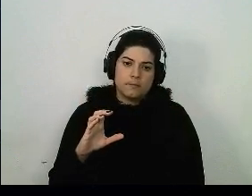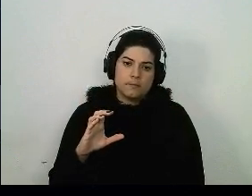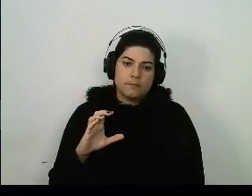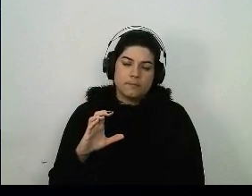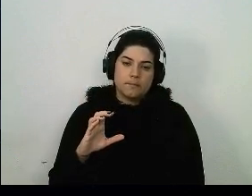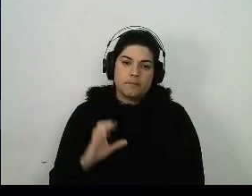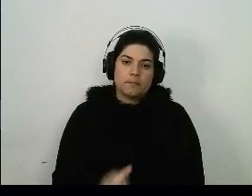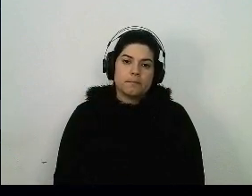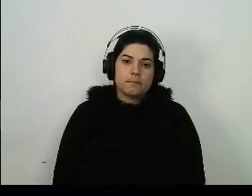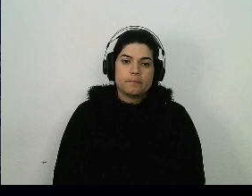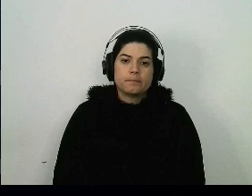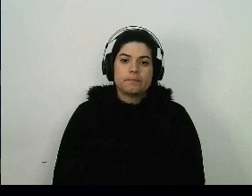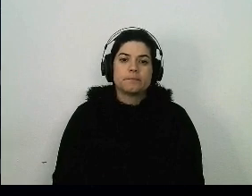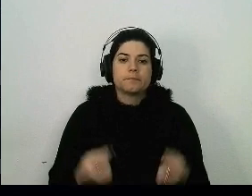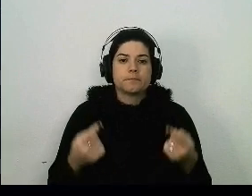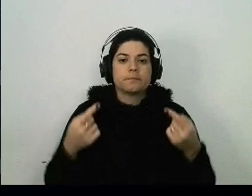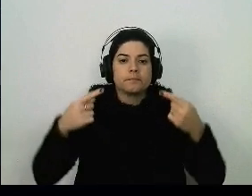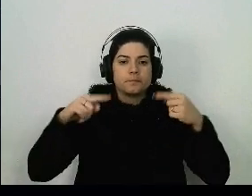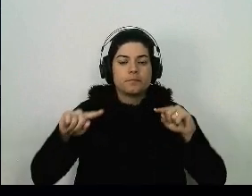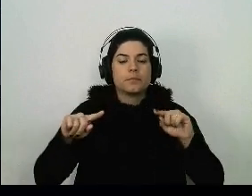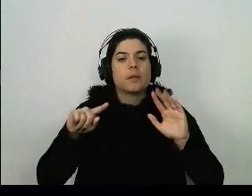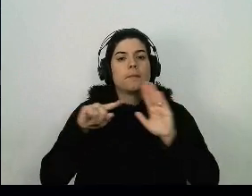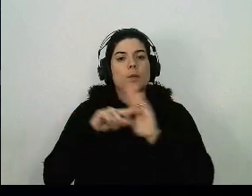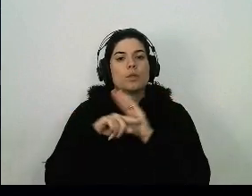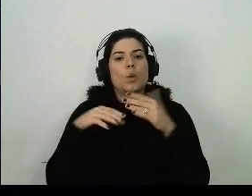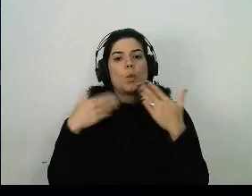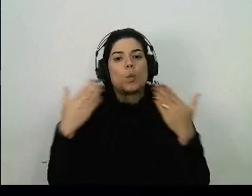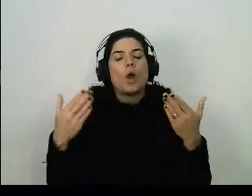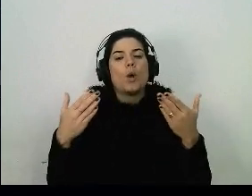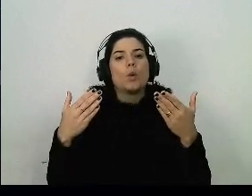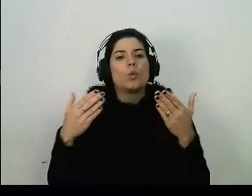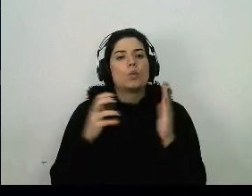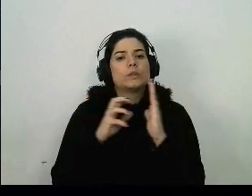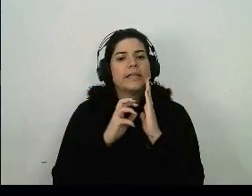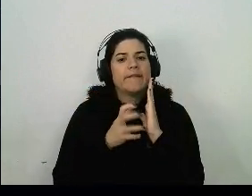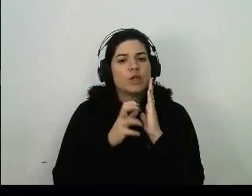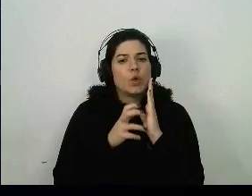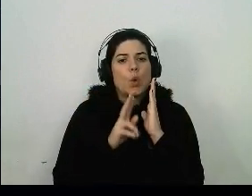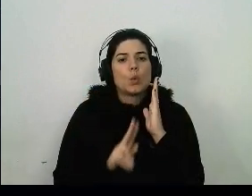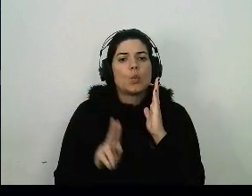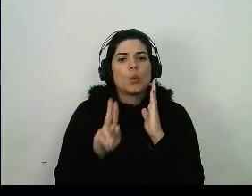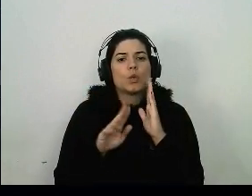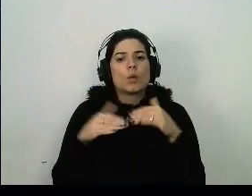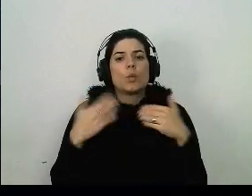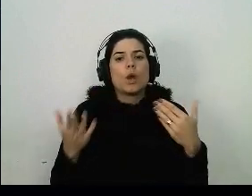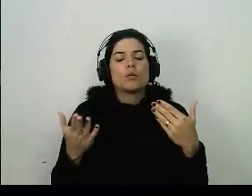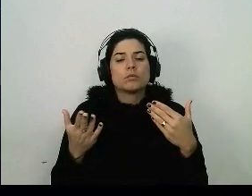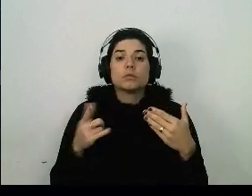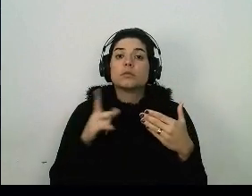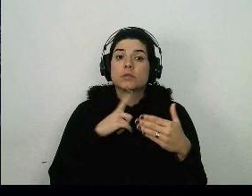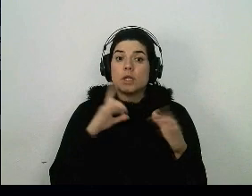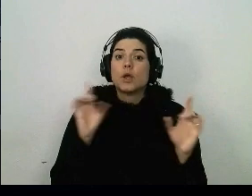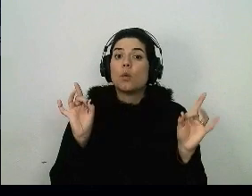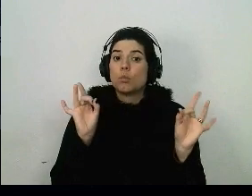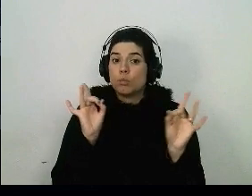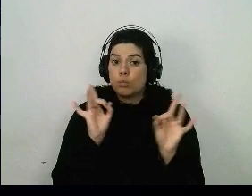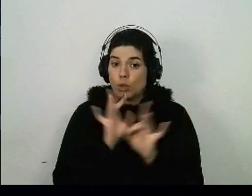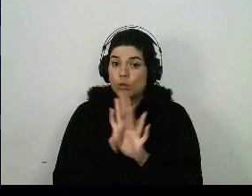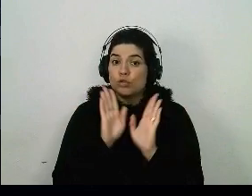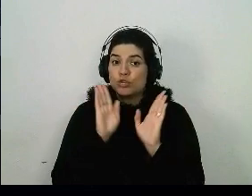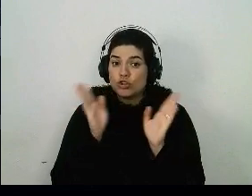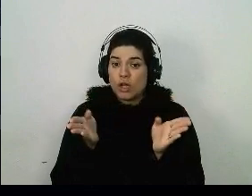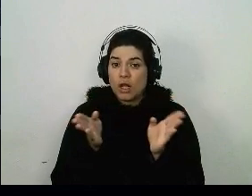Aqui embaixo ele vai me perguntar que servidor que você vai utilizar. Eu já tenho um servidor aqui pronto, que é